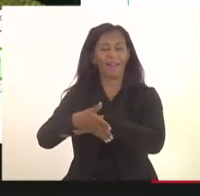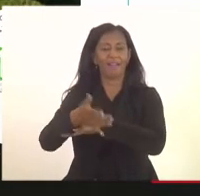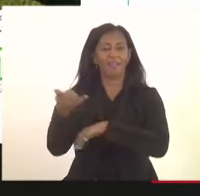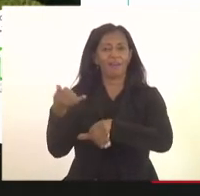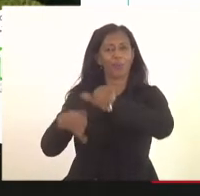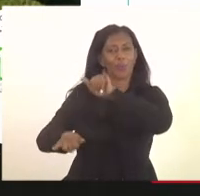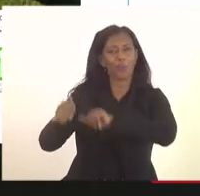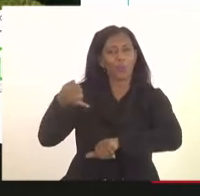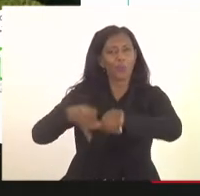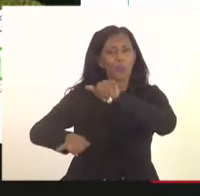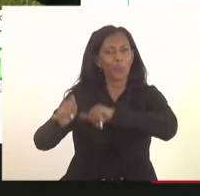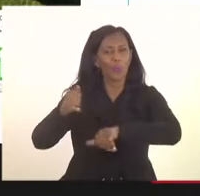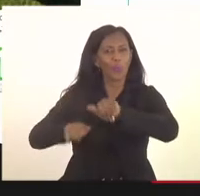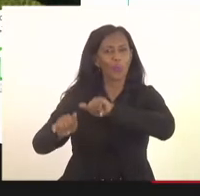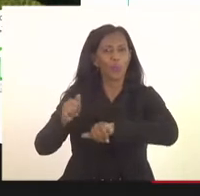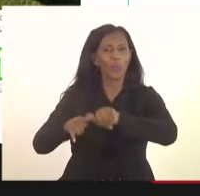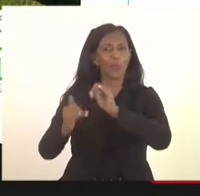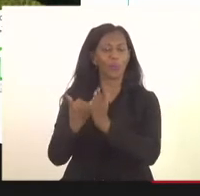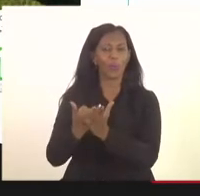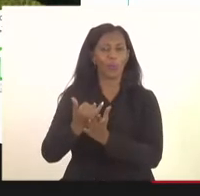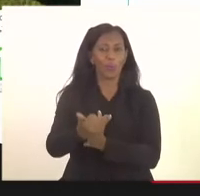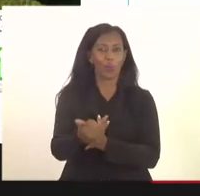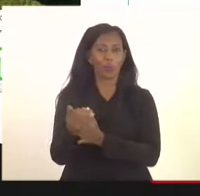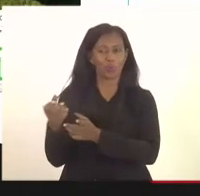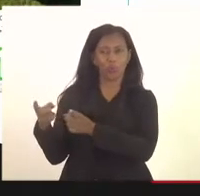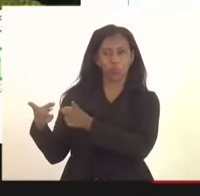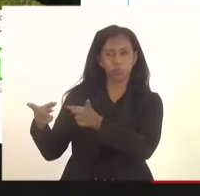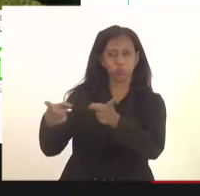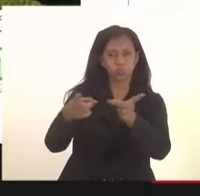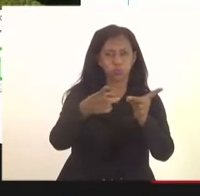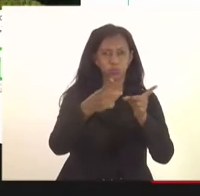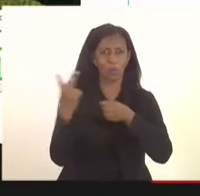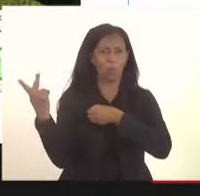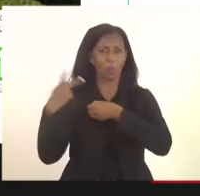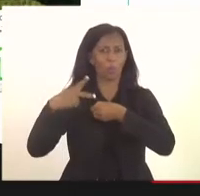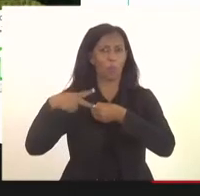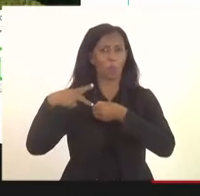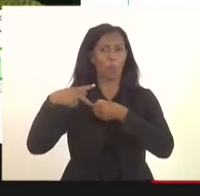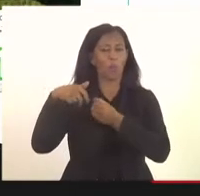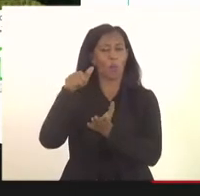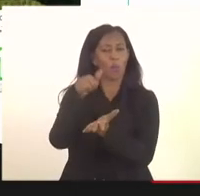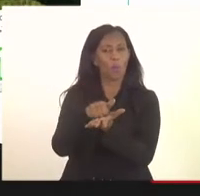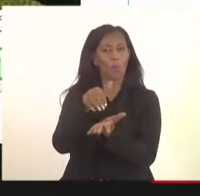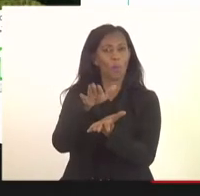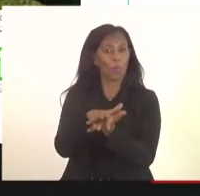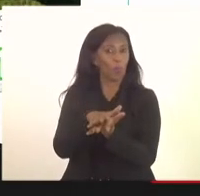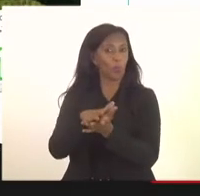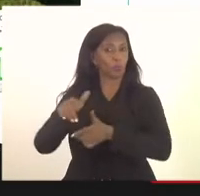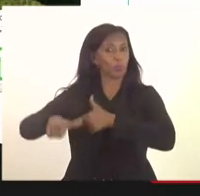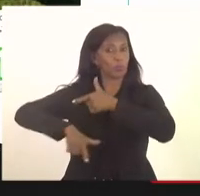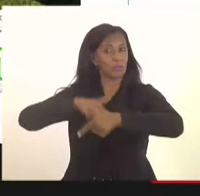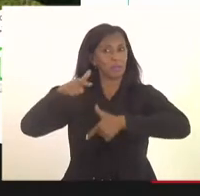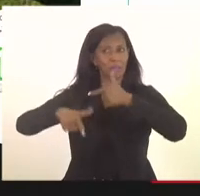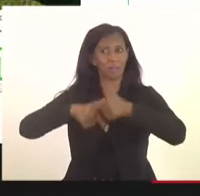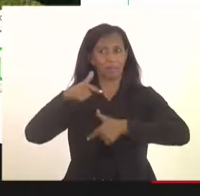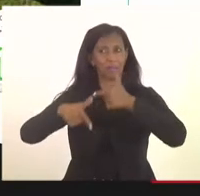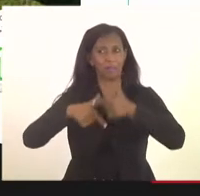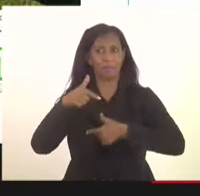ela começou a parte de comercialização de combustível, o primeiro posto, a estação de serviço da Petronas na Malásia